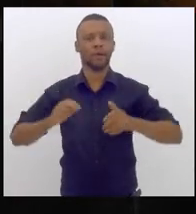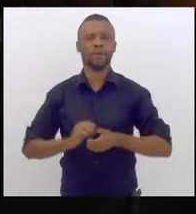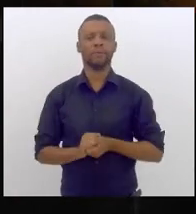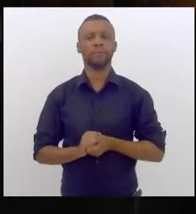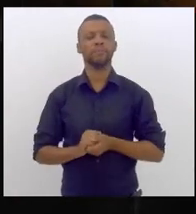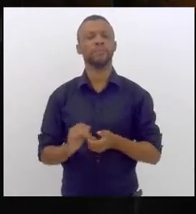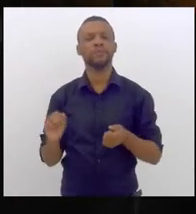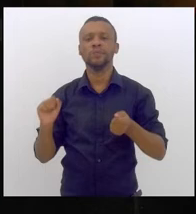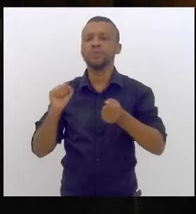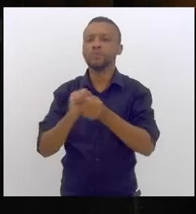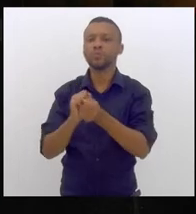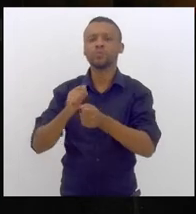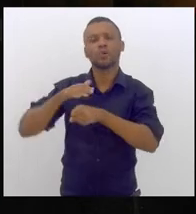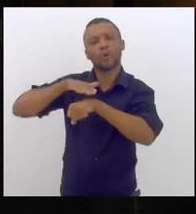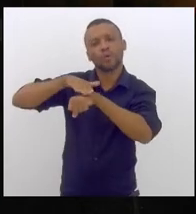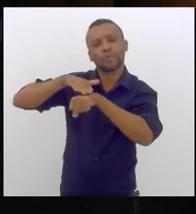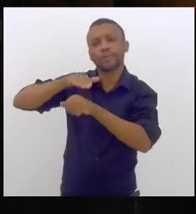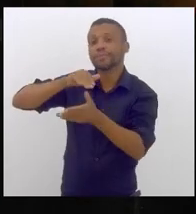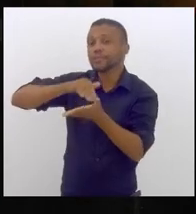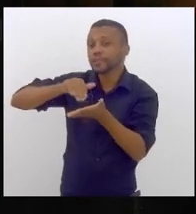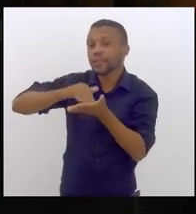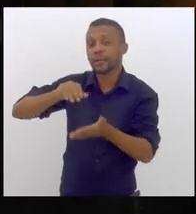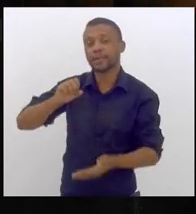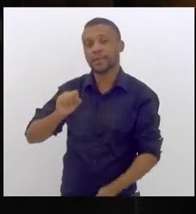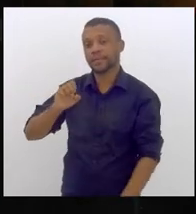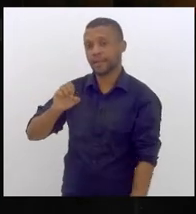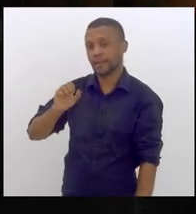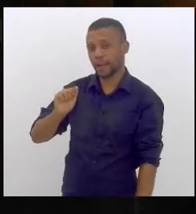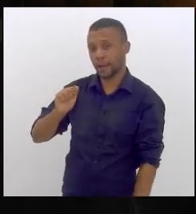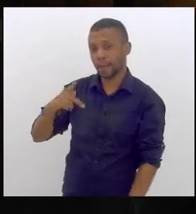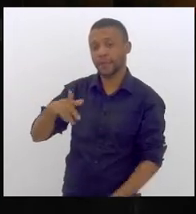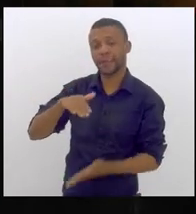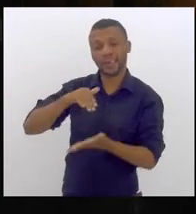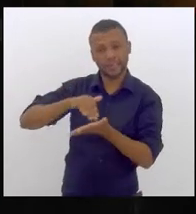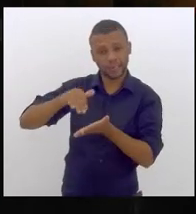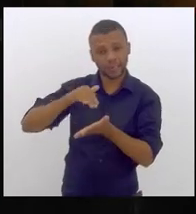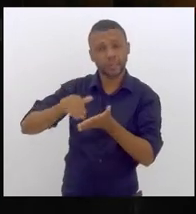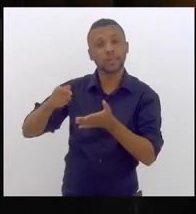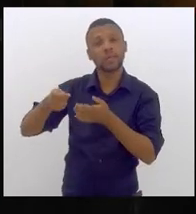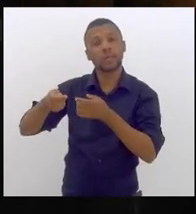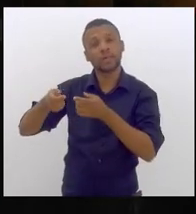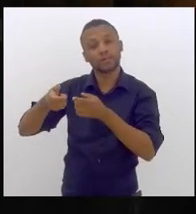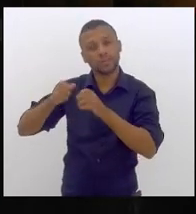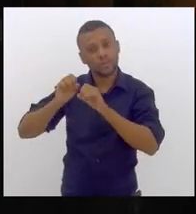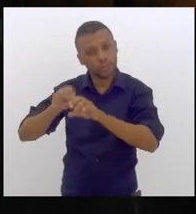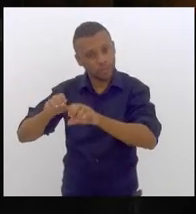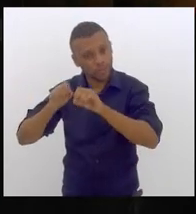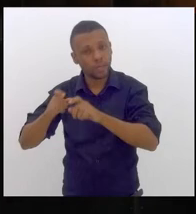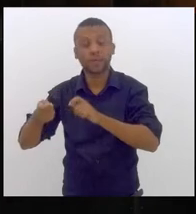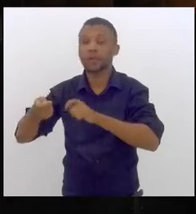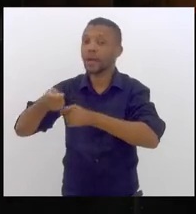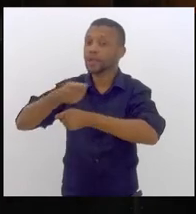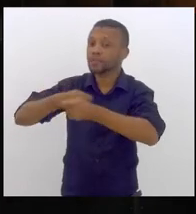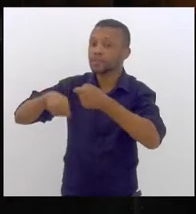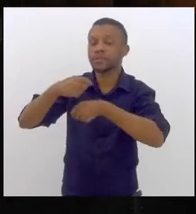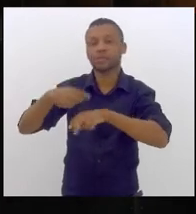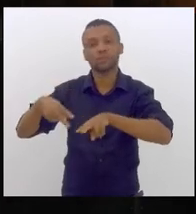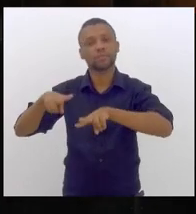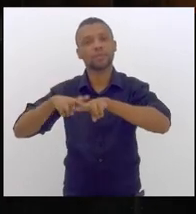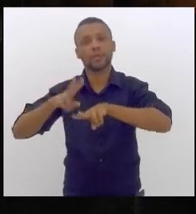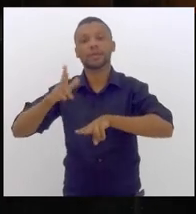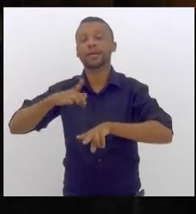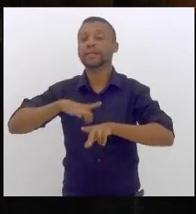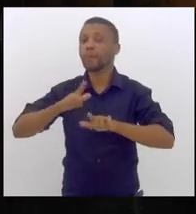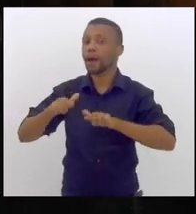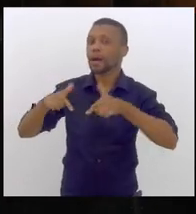Eu estive conversando com a secretária da SEAP essa semana, que apontou que já há uma ação nesse sentido,